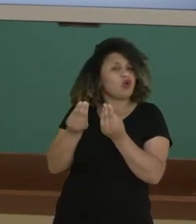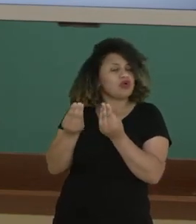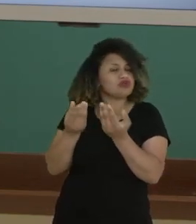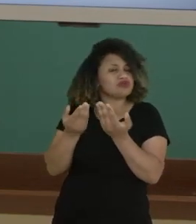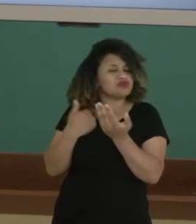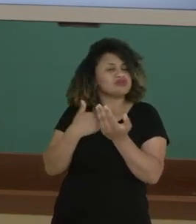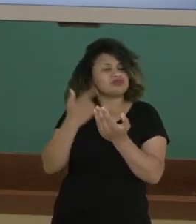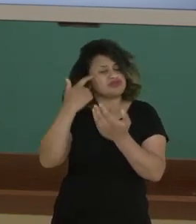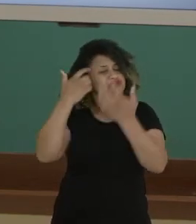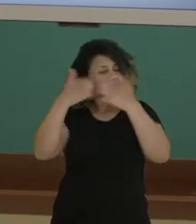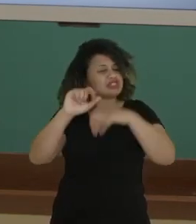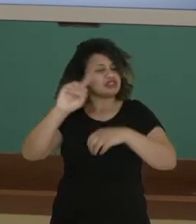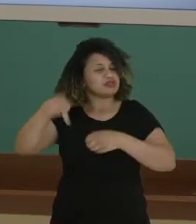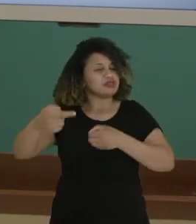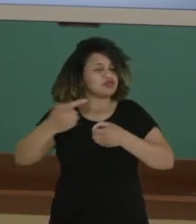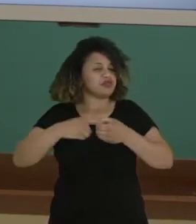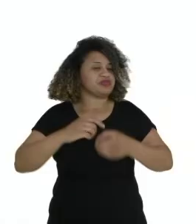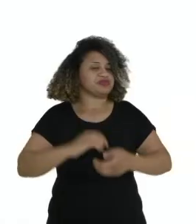um pouquinho. Já volto.